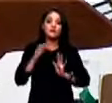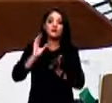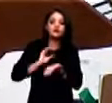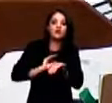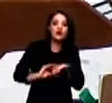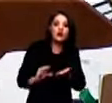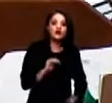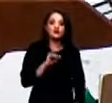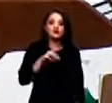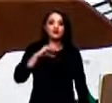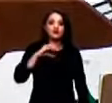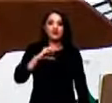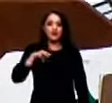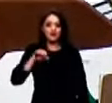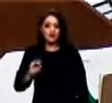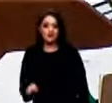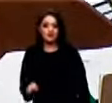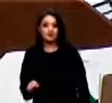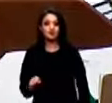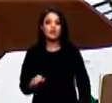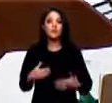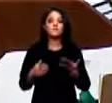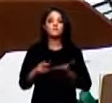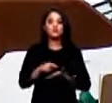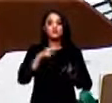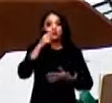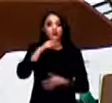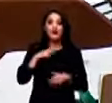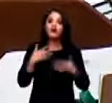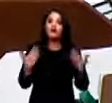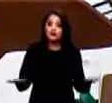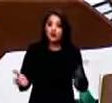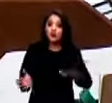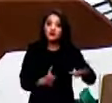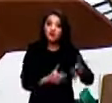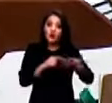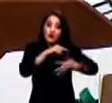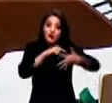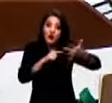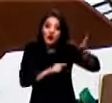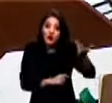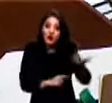de cálculo do PIS e COFINS, ministro Gilmar Mendes, e friso,